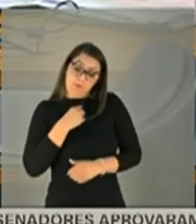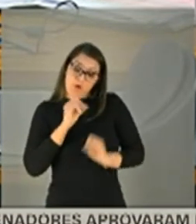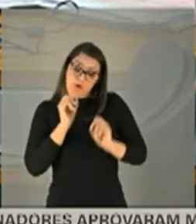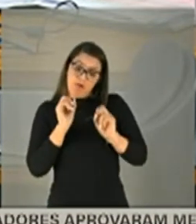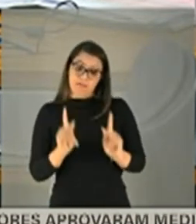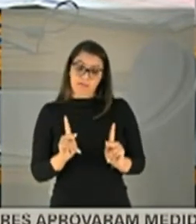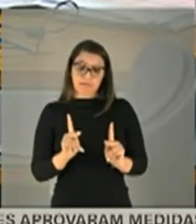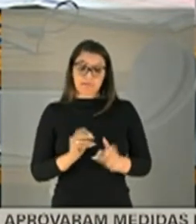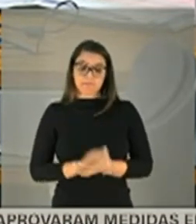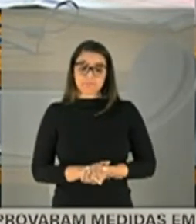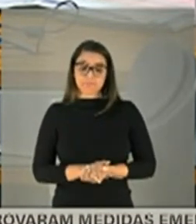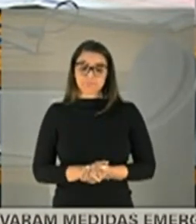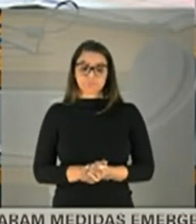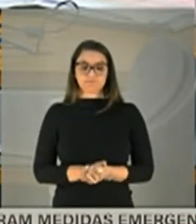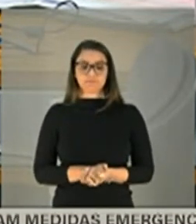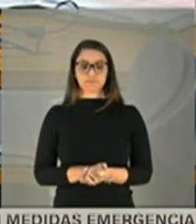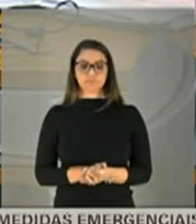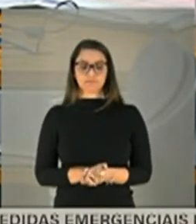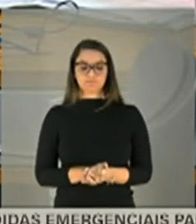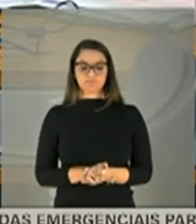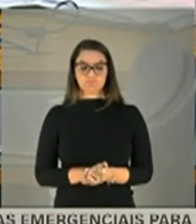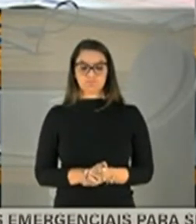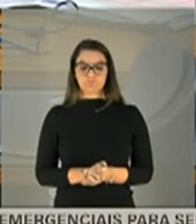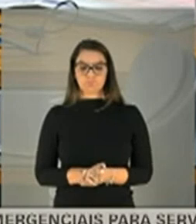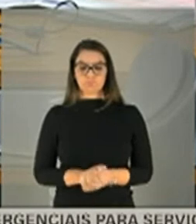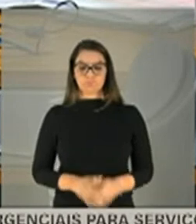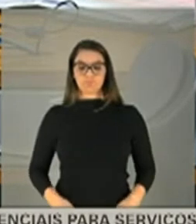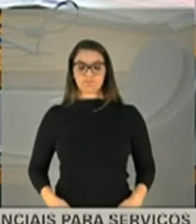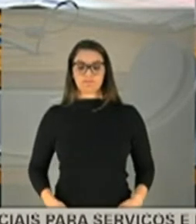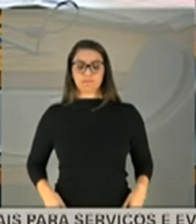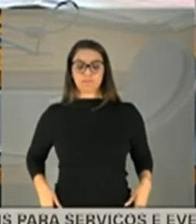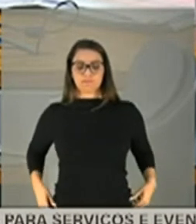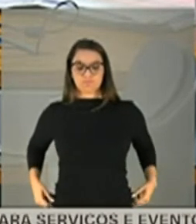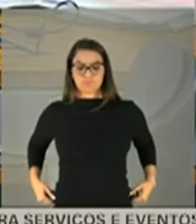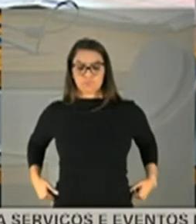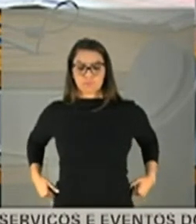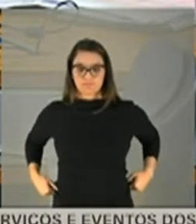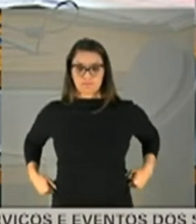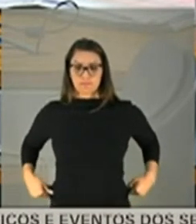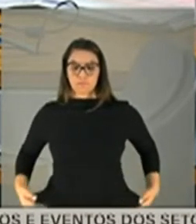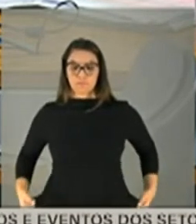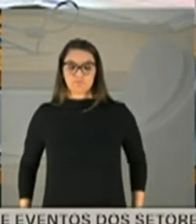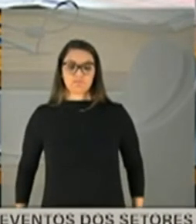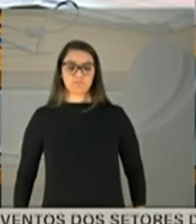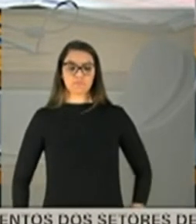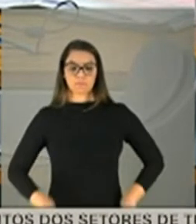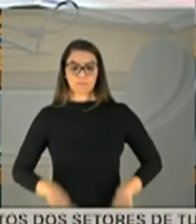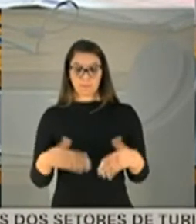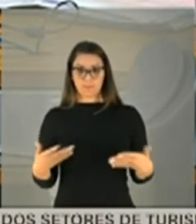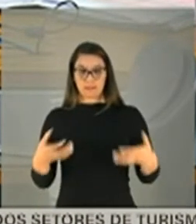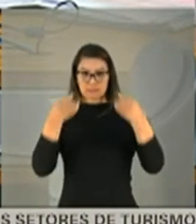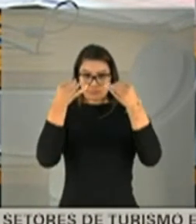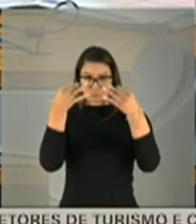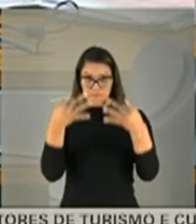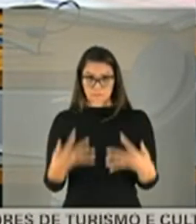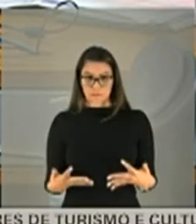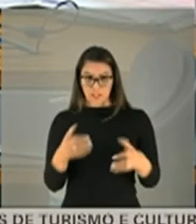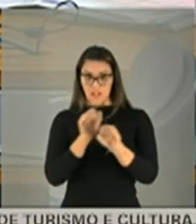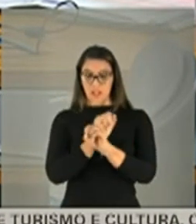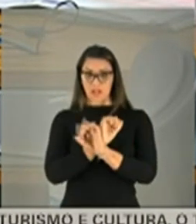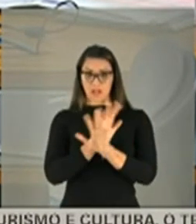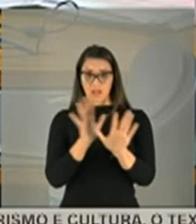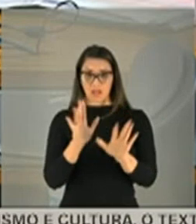assim que a gente vai sequenciar. Então, deixando muito claro aqui, doutor Pedro,